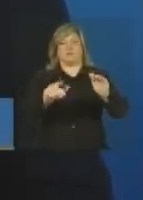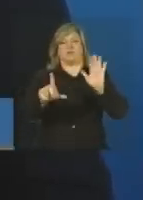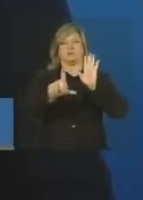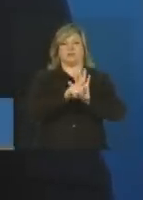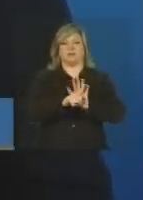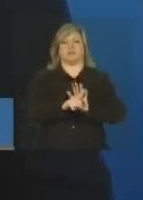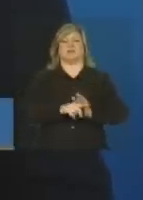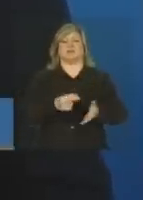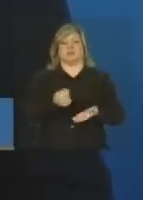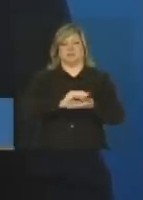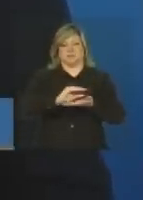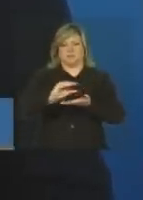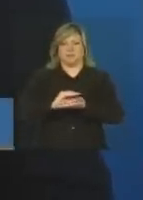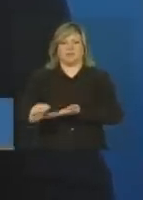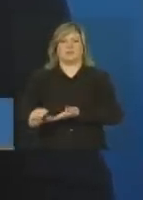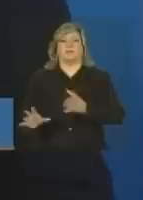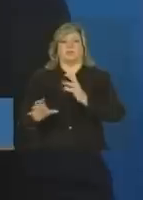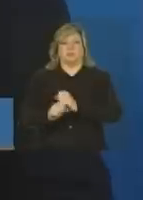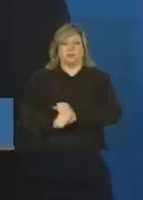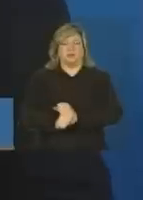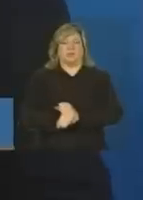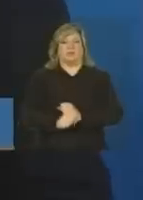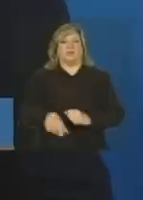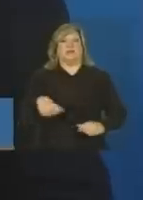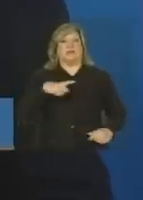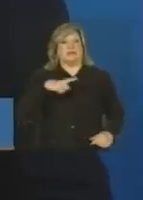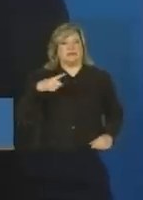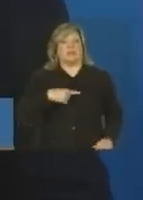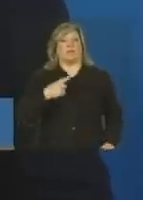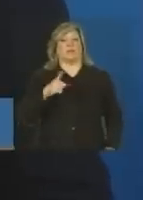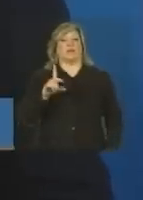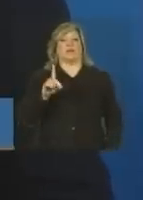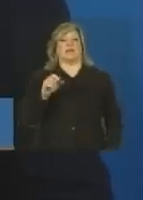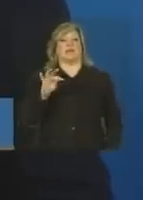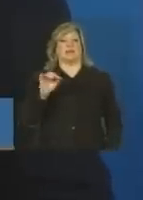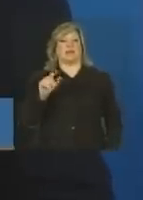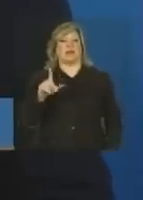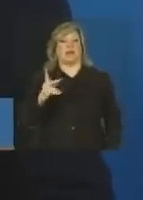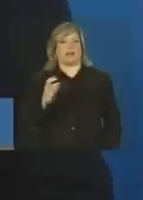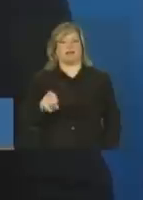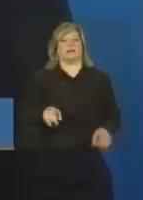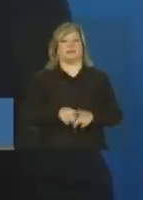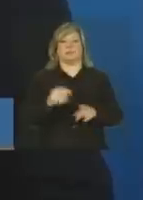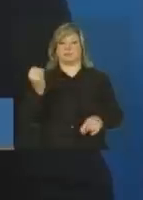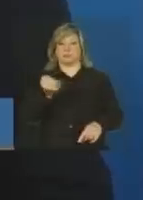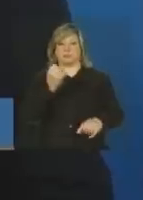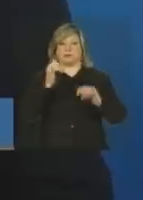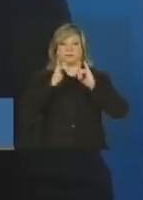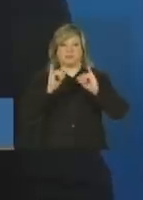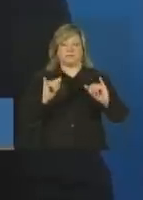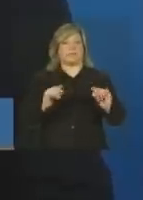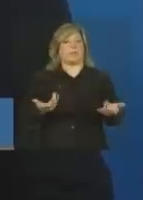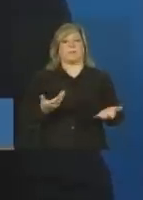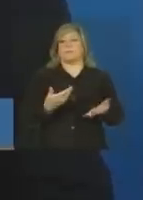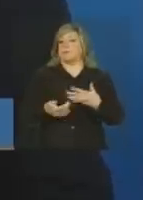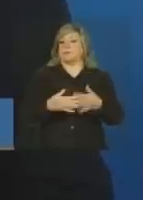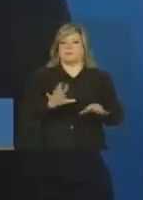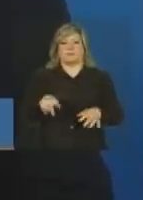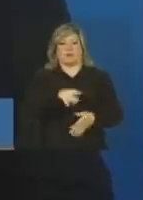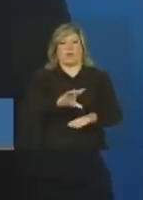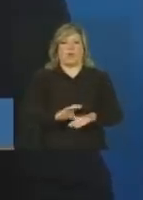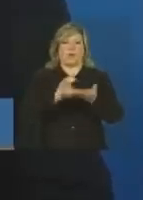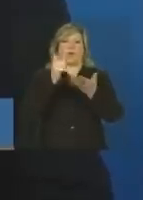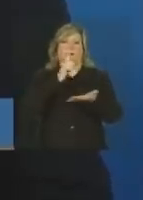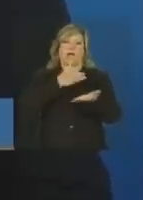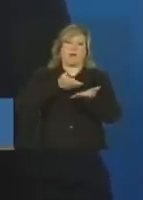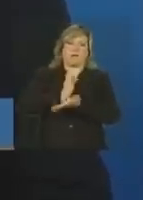o recurso no orçamento. E aí tem um detalhe que eu acho que é importante a gente frisar aqui, é que independentemente do conselho